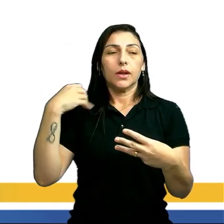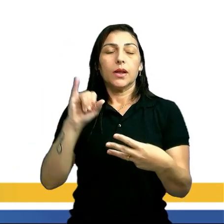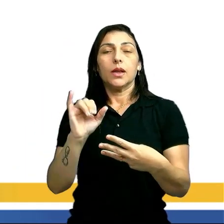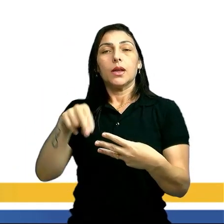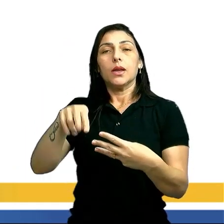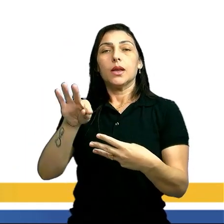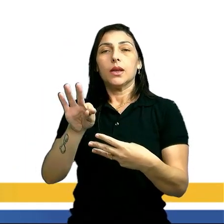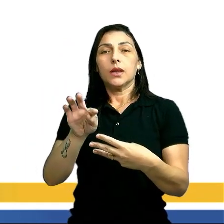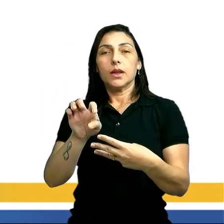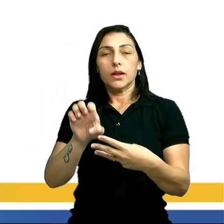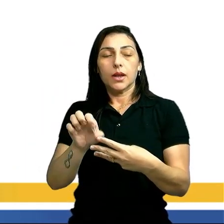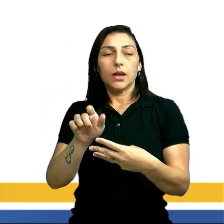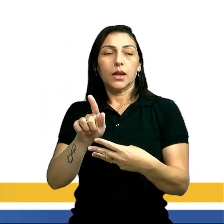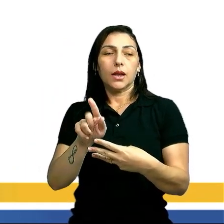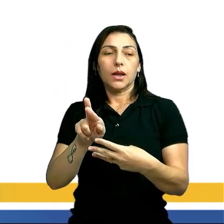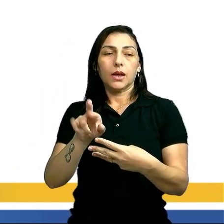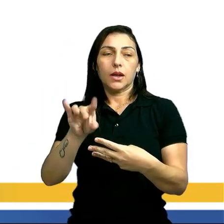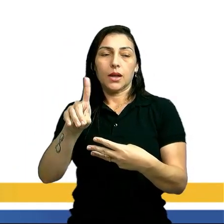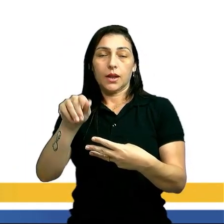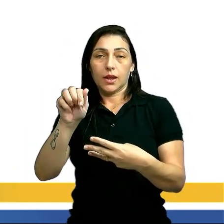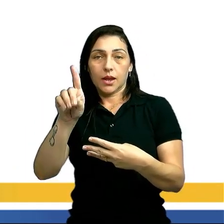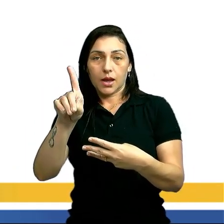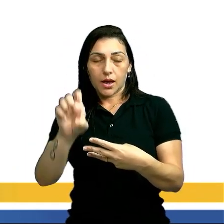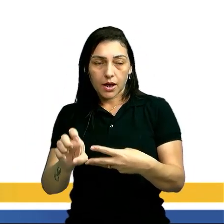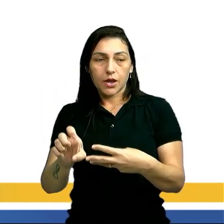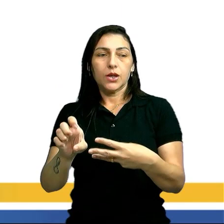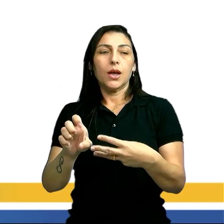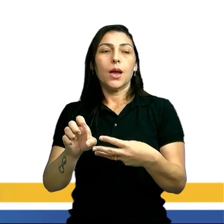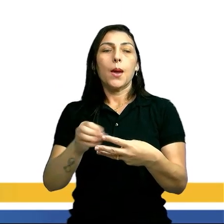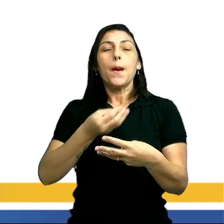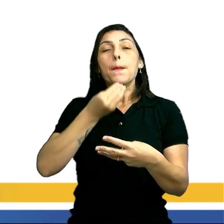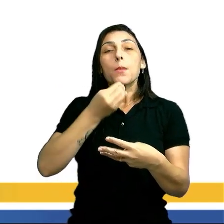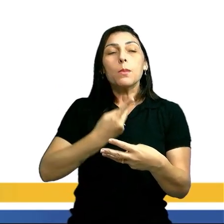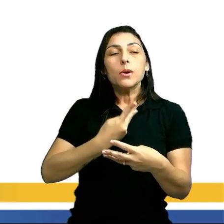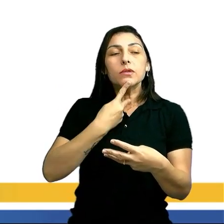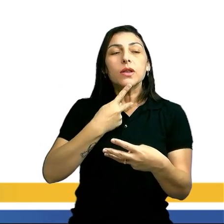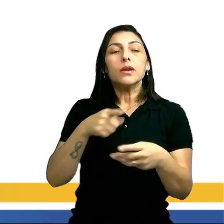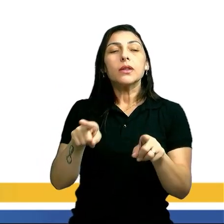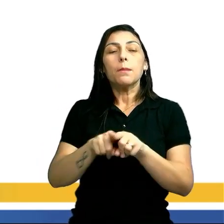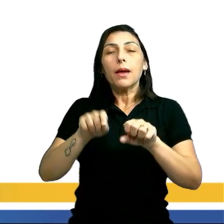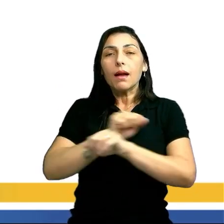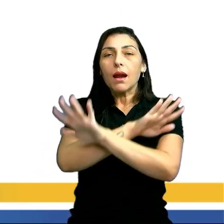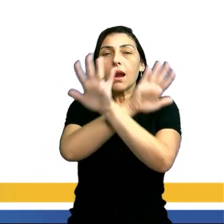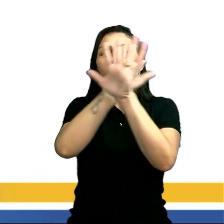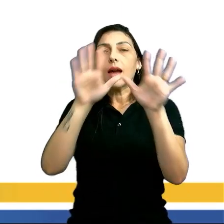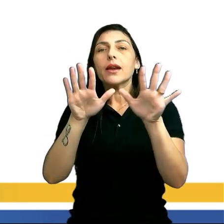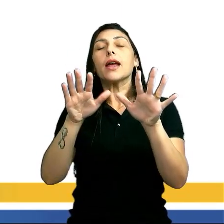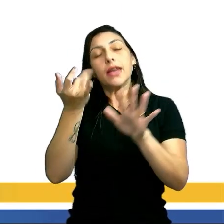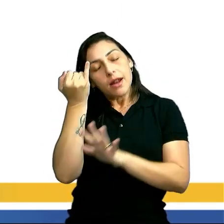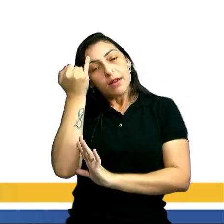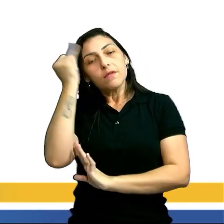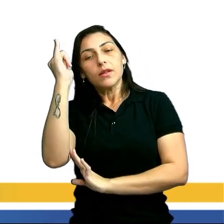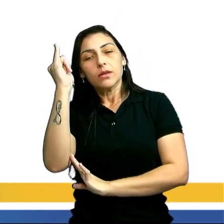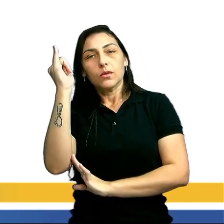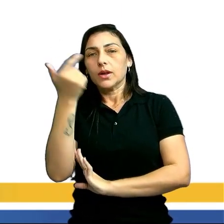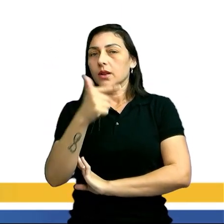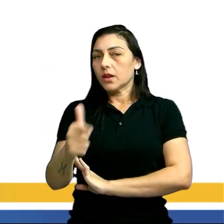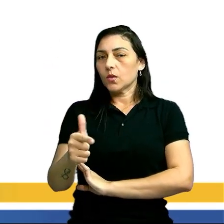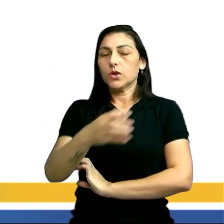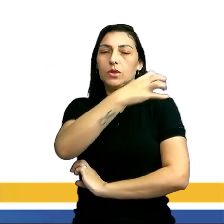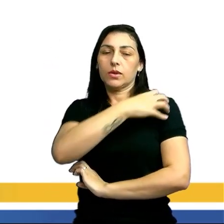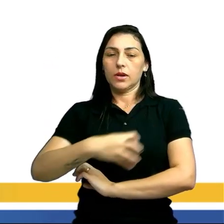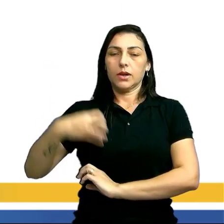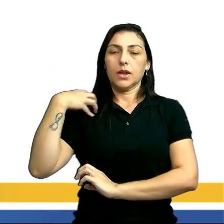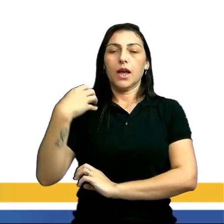integridade, que estava lá no Aristóteles, proporção, que também estava lá no Aristóteles, e claridade, que ele inventou. E ele tirou